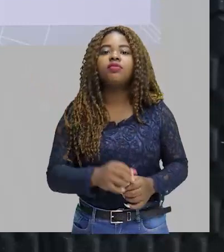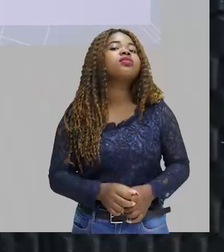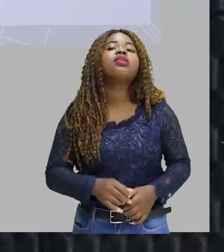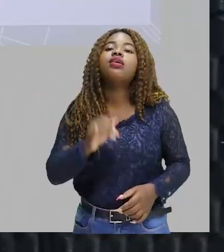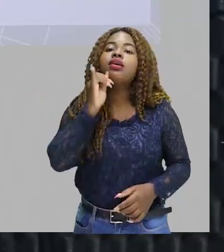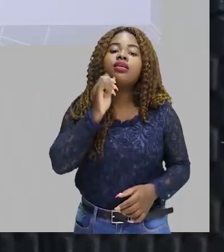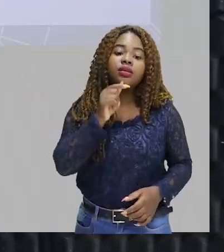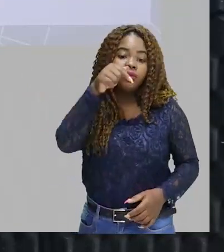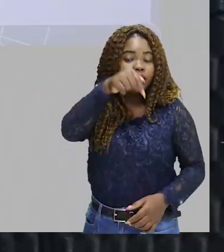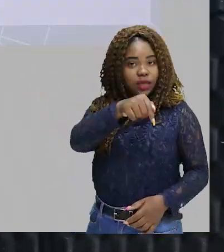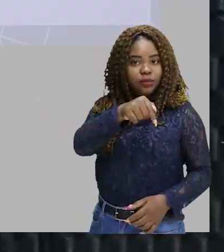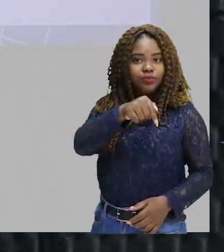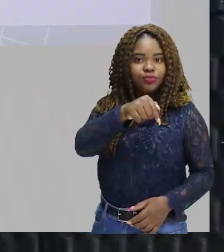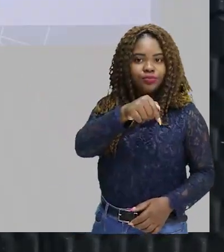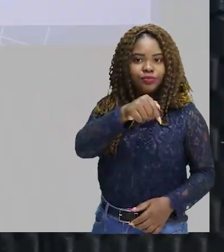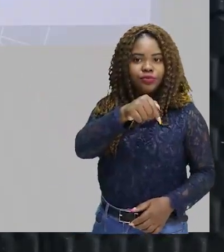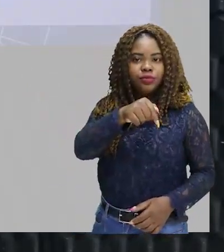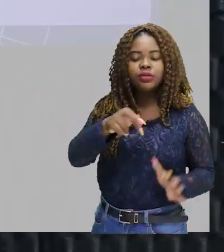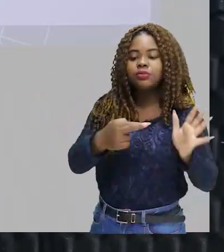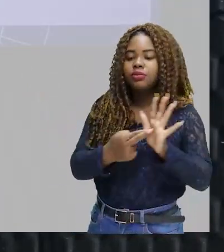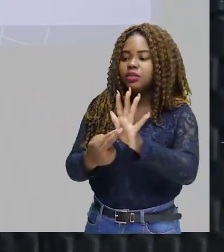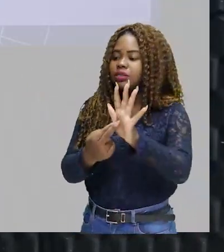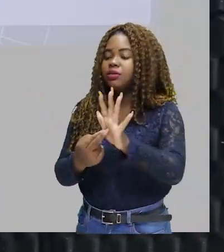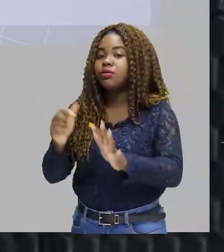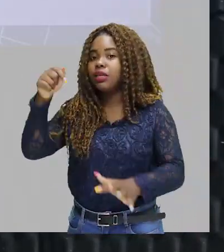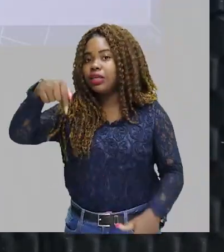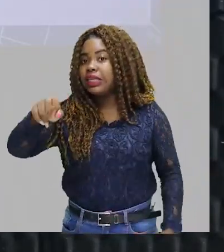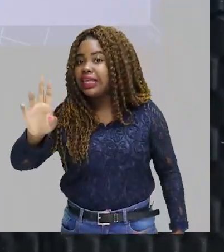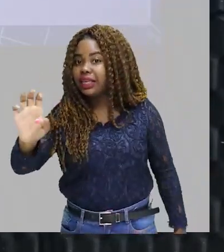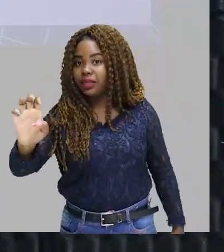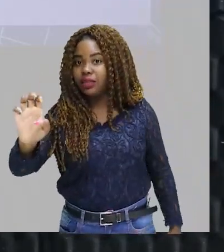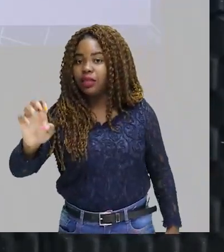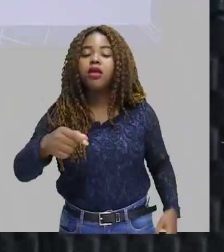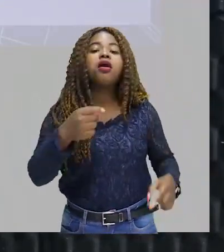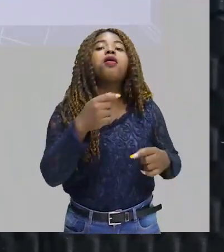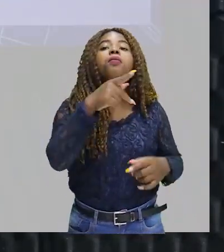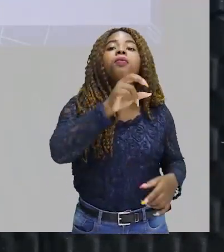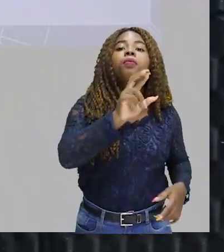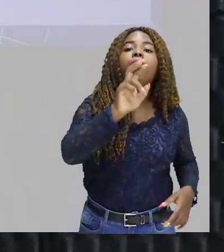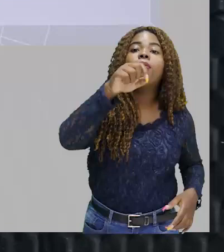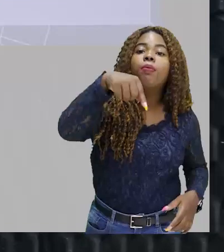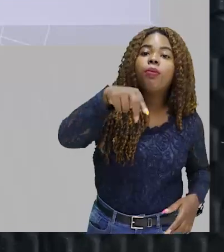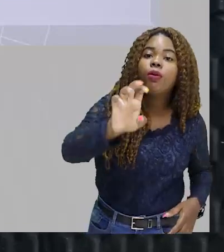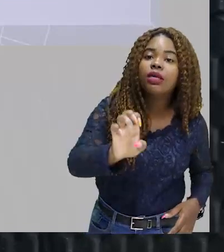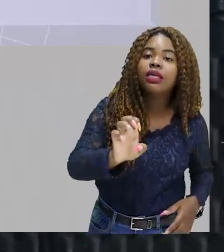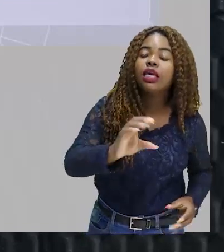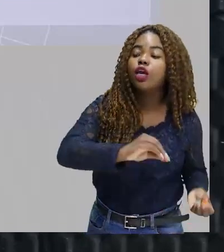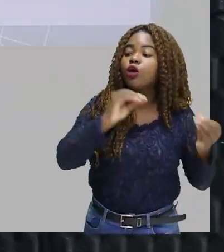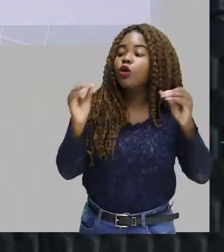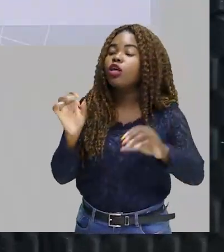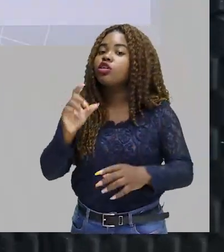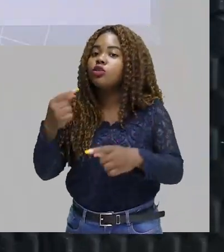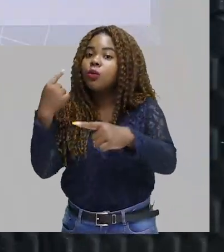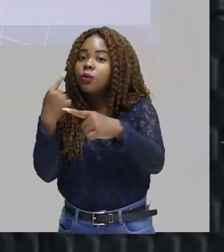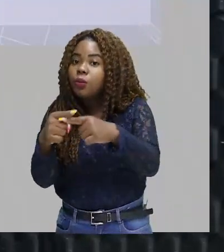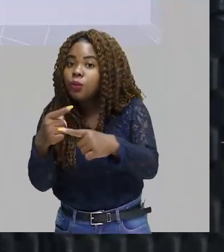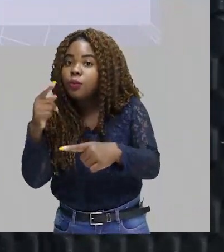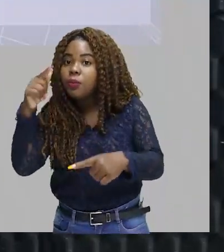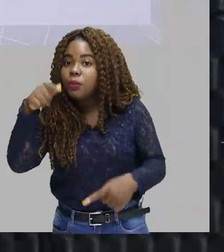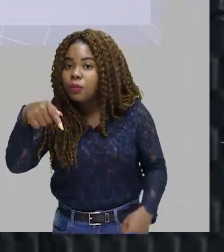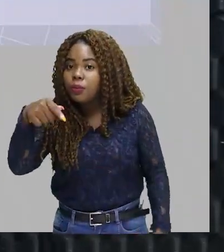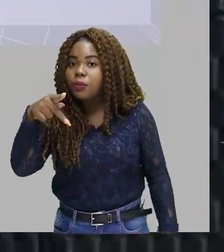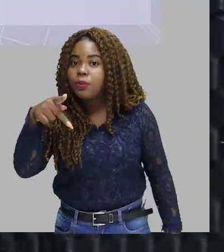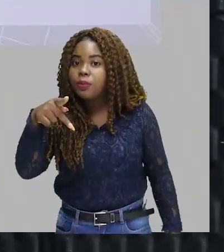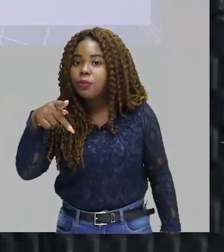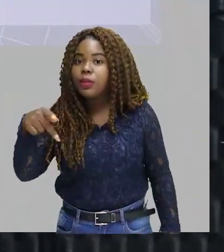para representar o Q, o E, coloca apenas o Q. Por quê? Coloca apenas o PQ, né? Então, apenas letras para representar